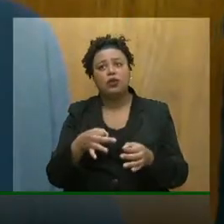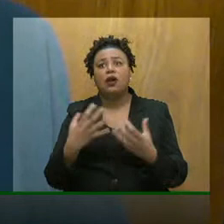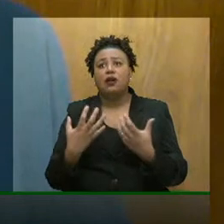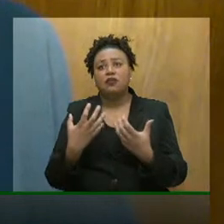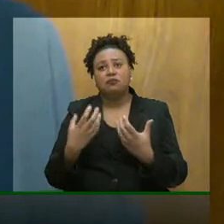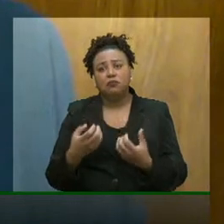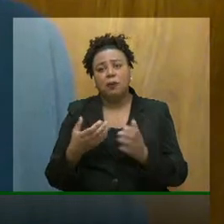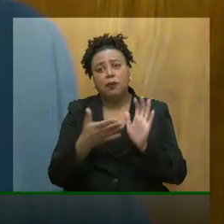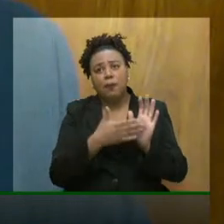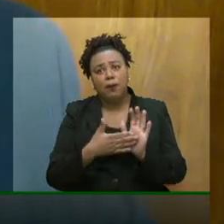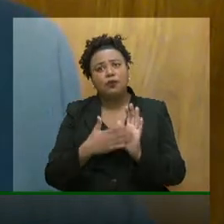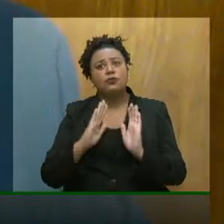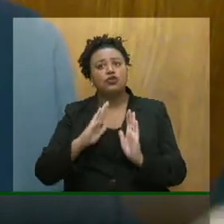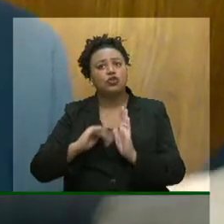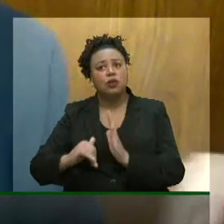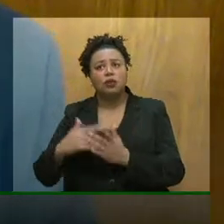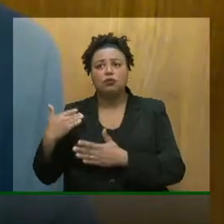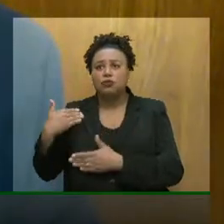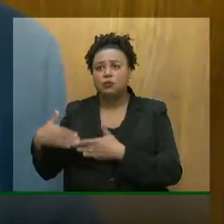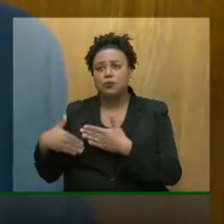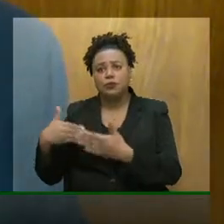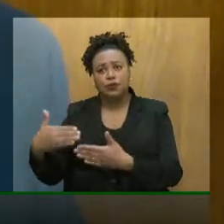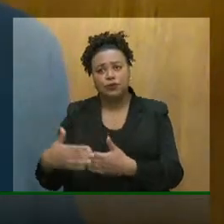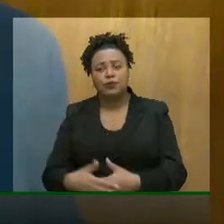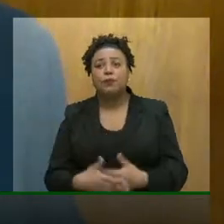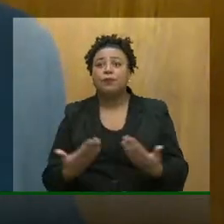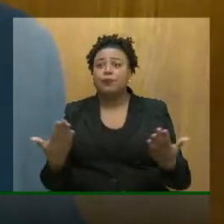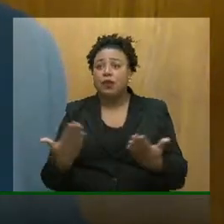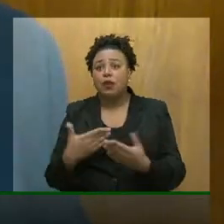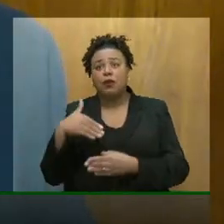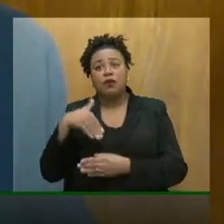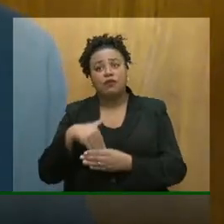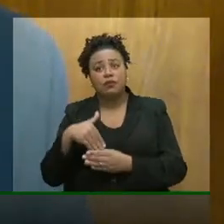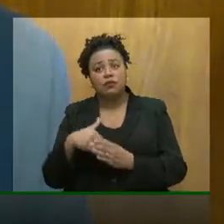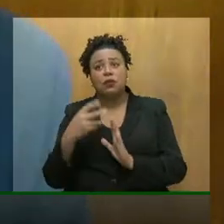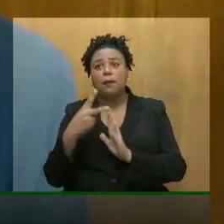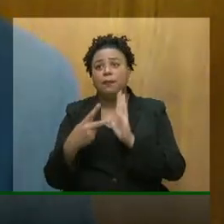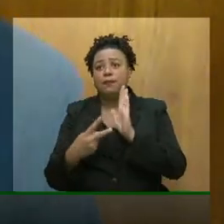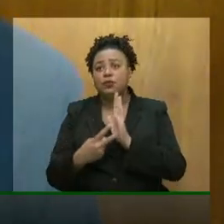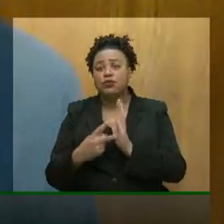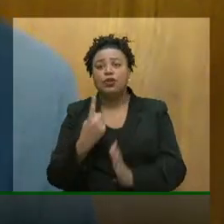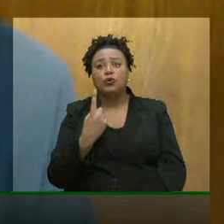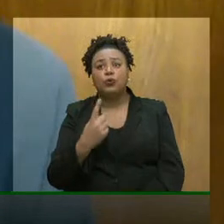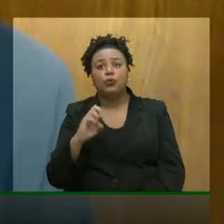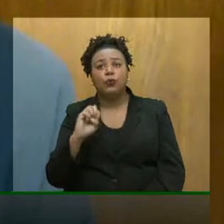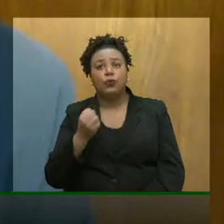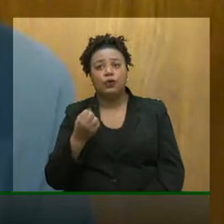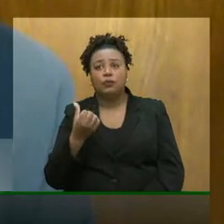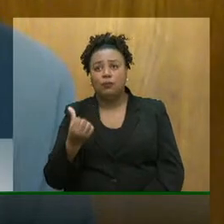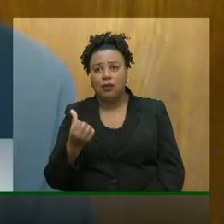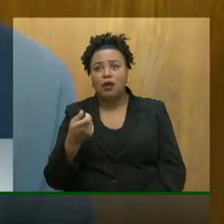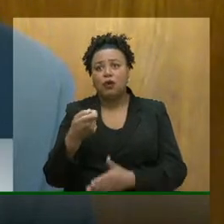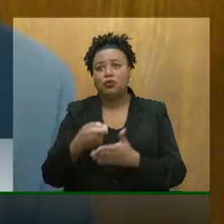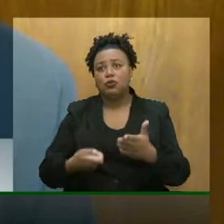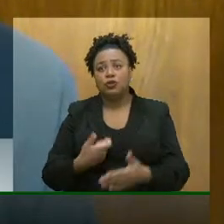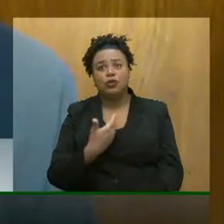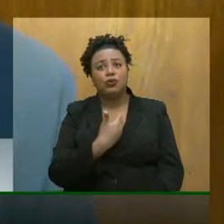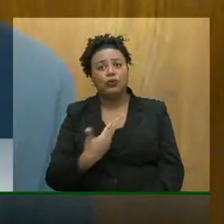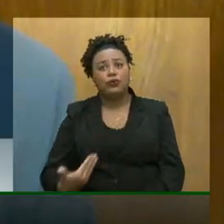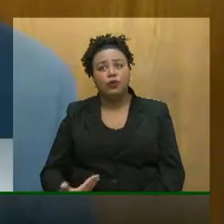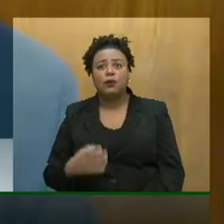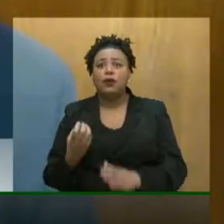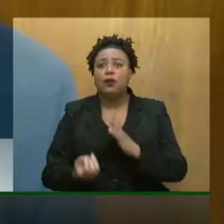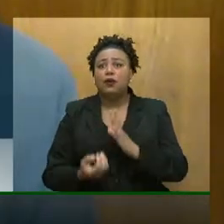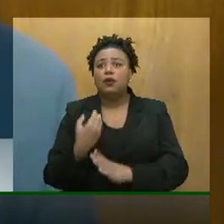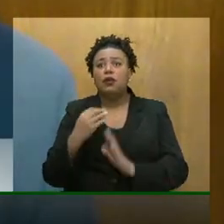a proposição estar retirada de tramitação. Agora, na ordem do dia, o projeto 186/2020, de autoria do Poder Executivo, que